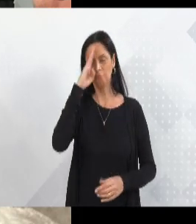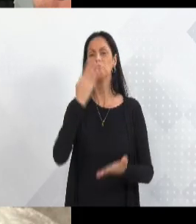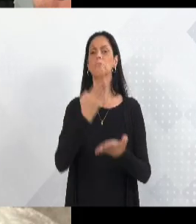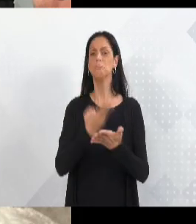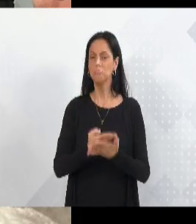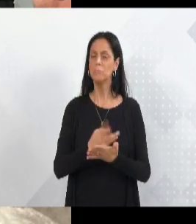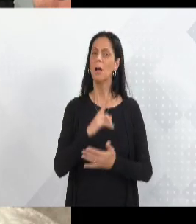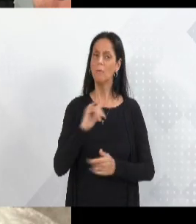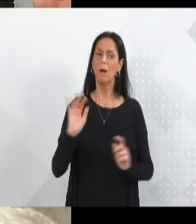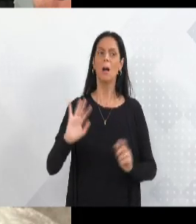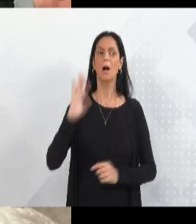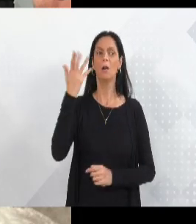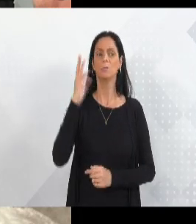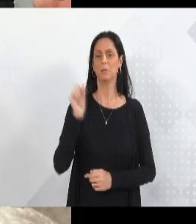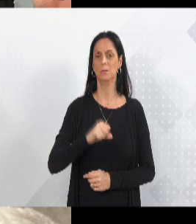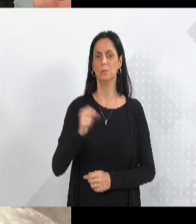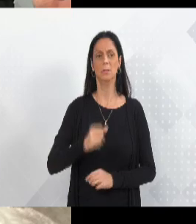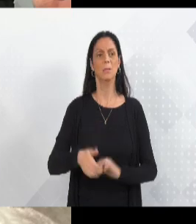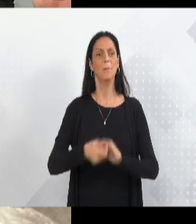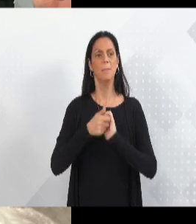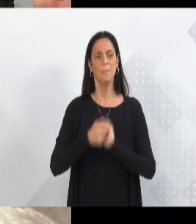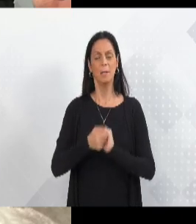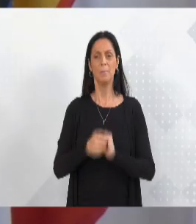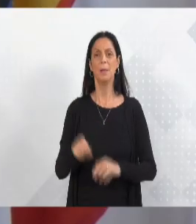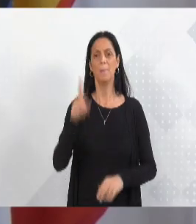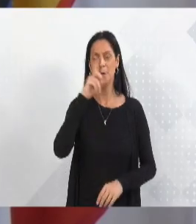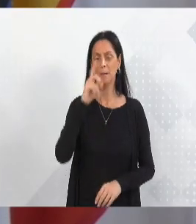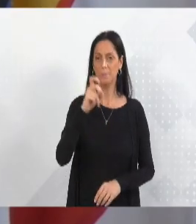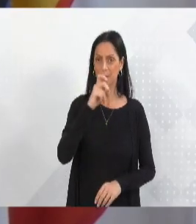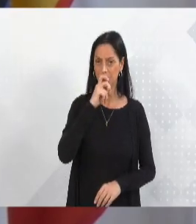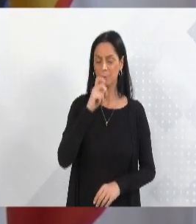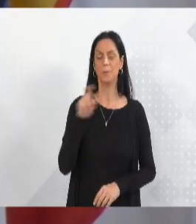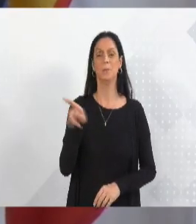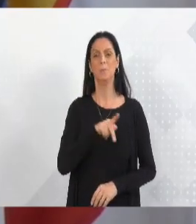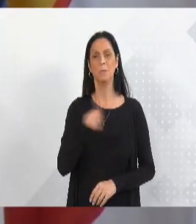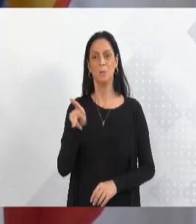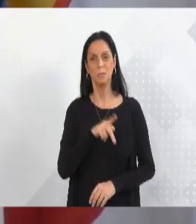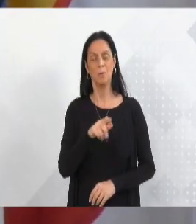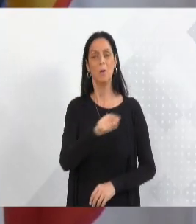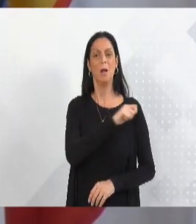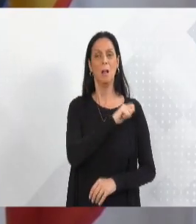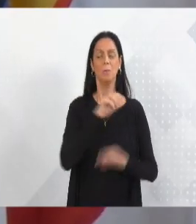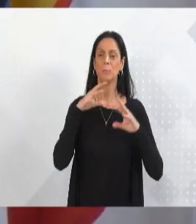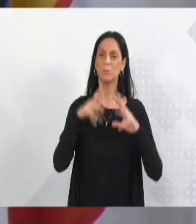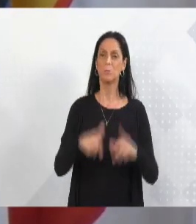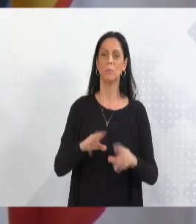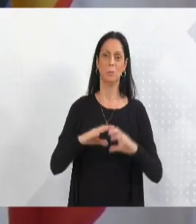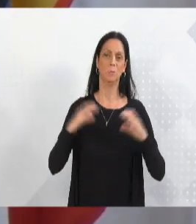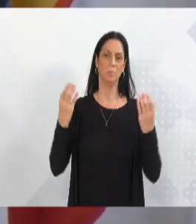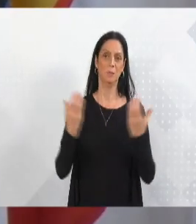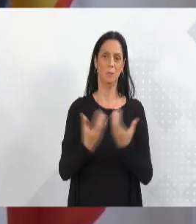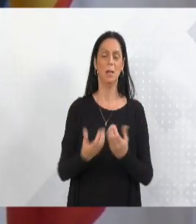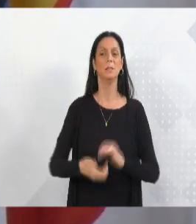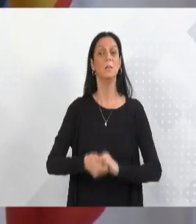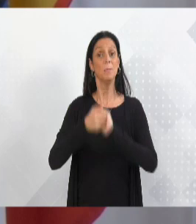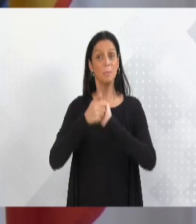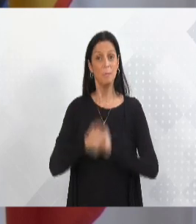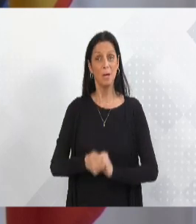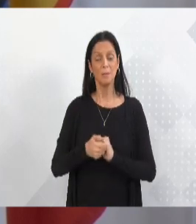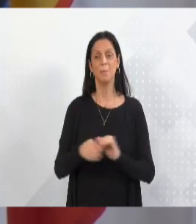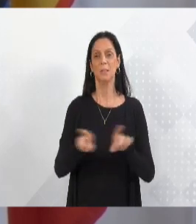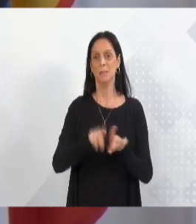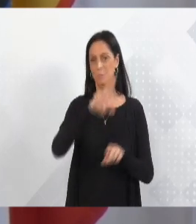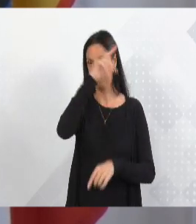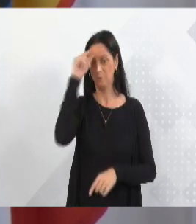que isso ia acontecer. Parabéns pais, parabéns professores, parabéns alunos, parabéns comunidade e parabéns ao executivo. E, acima de